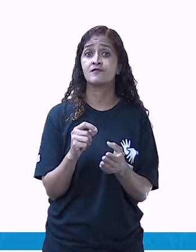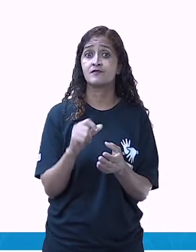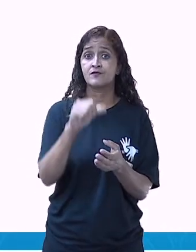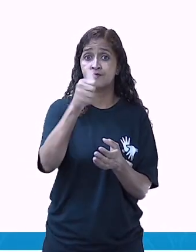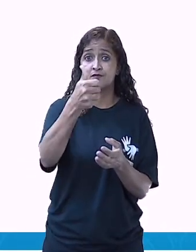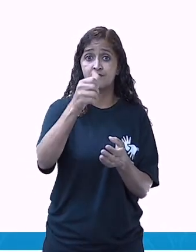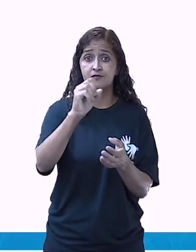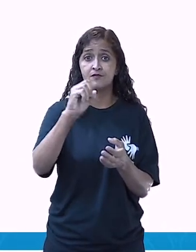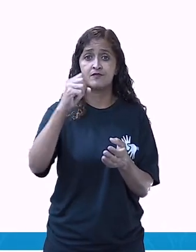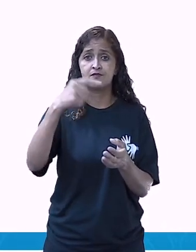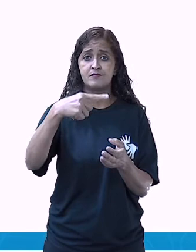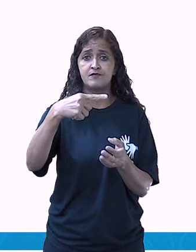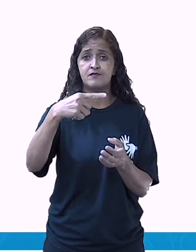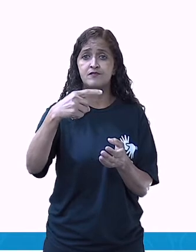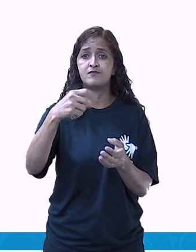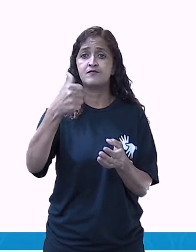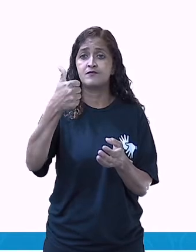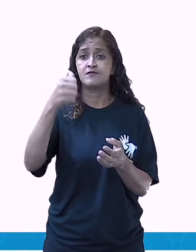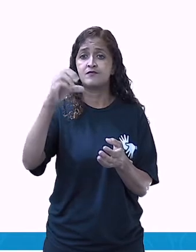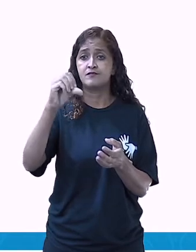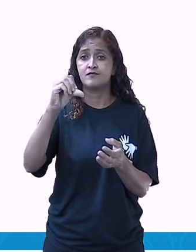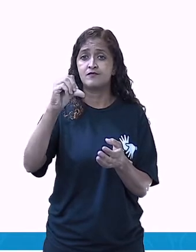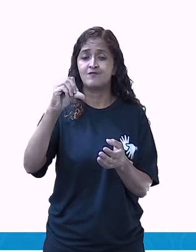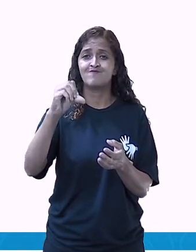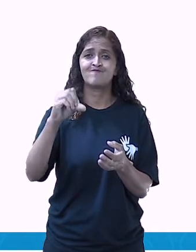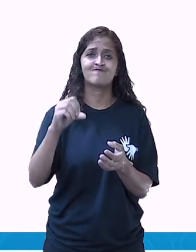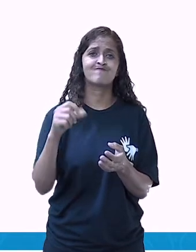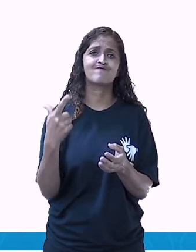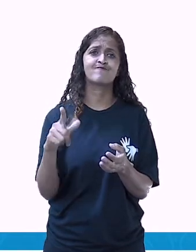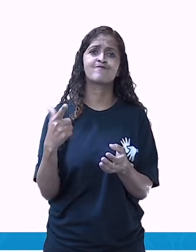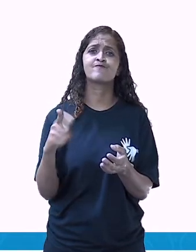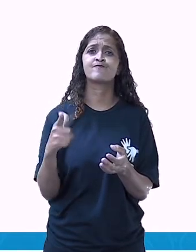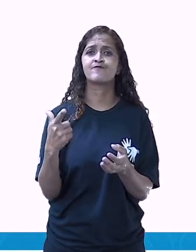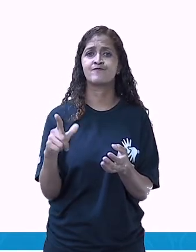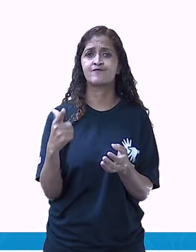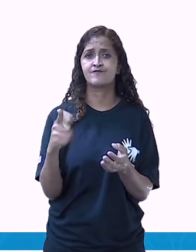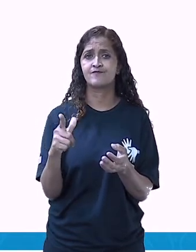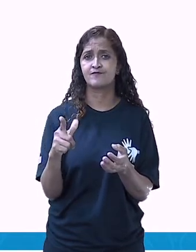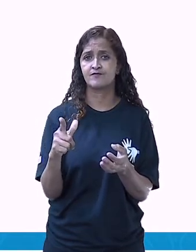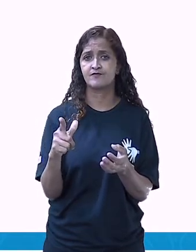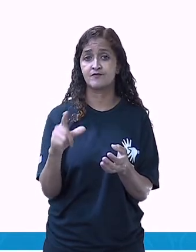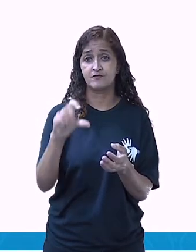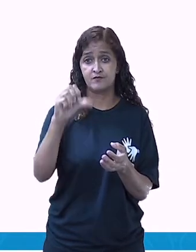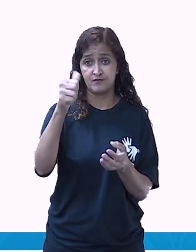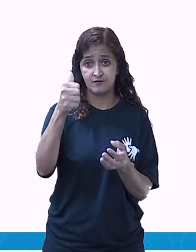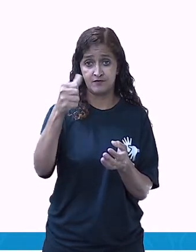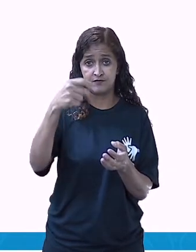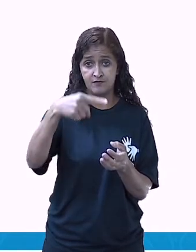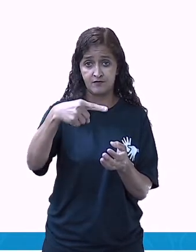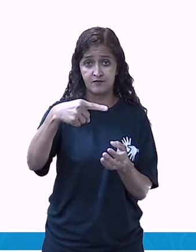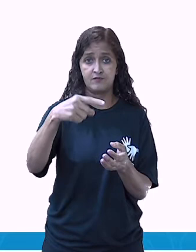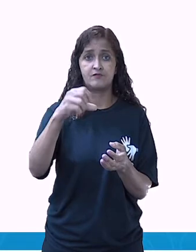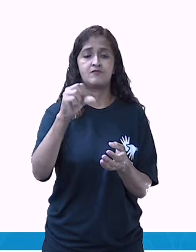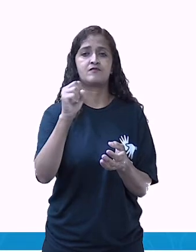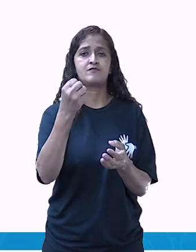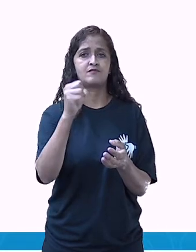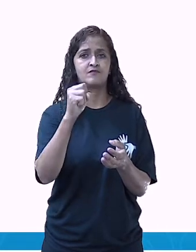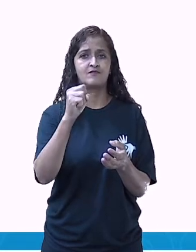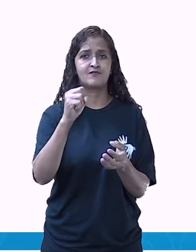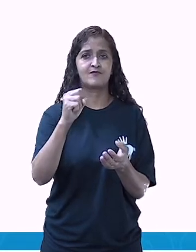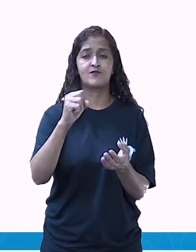10 menos 1 é o 9. Não tenho 9. 9 menos 1 é 8. Tenho